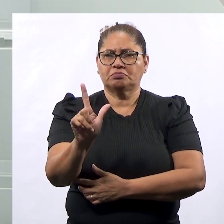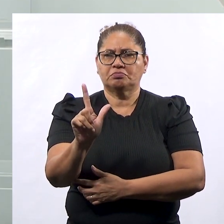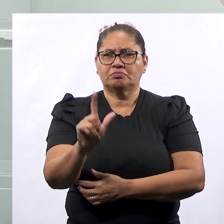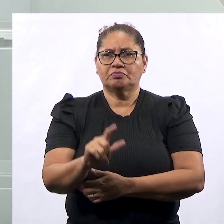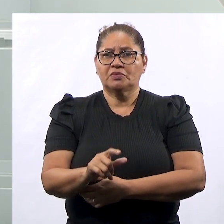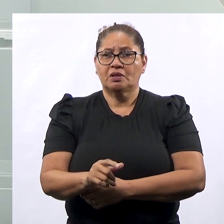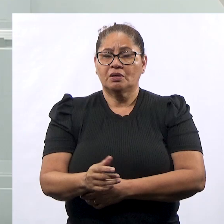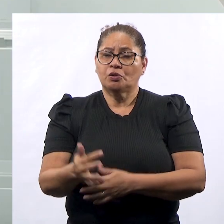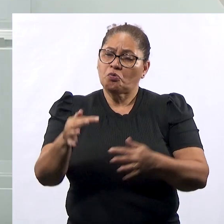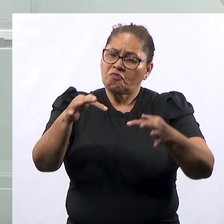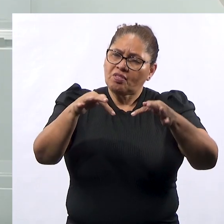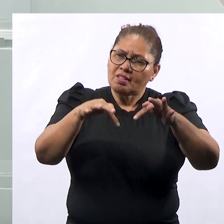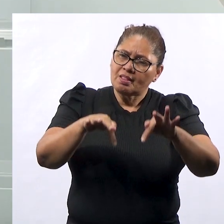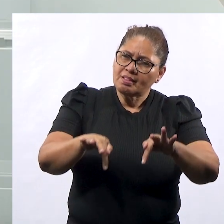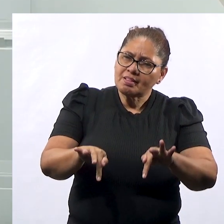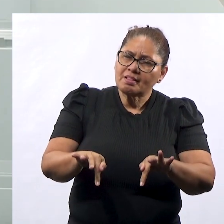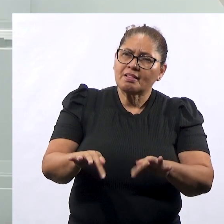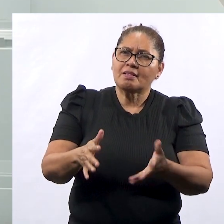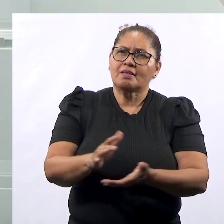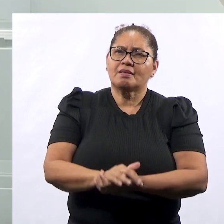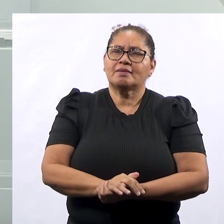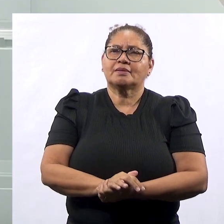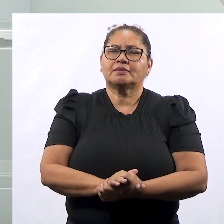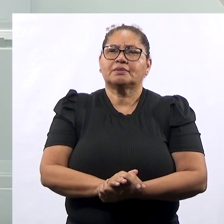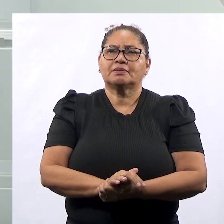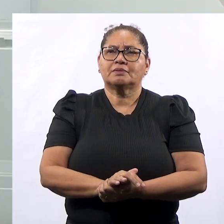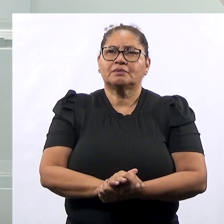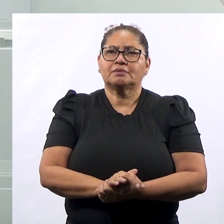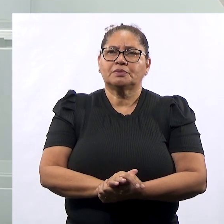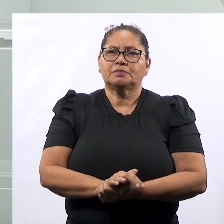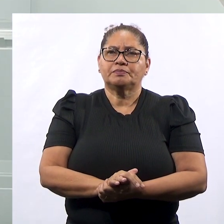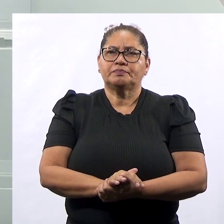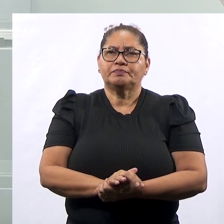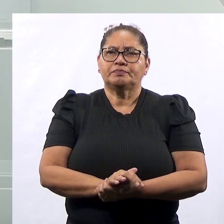passou. No último período